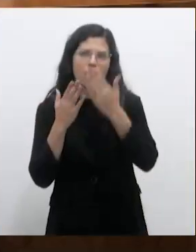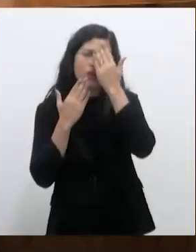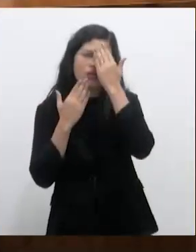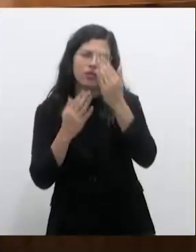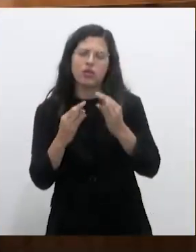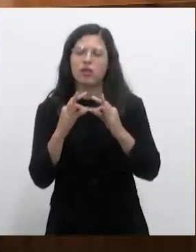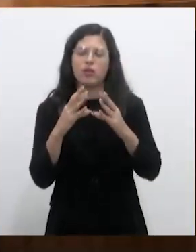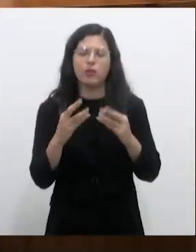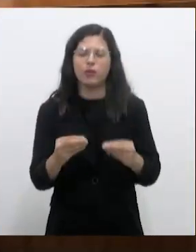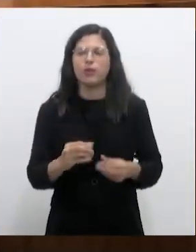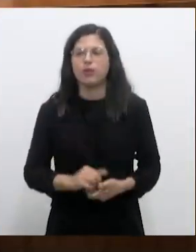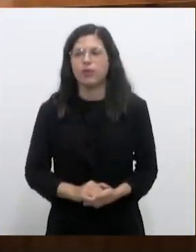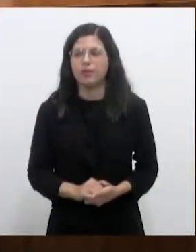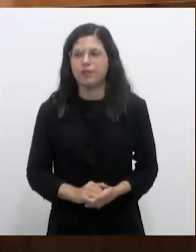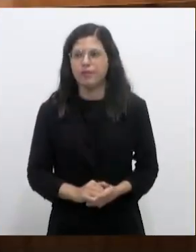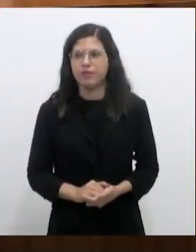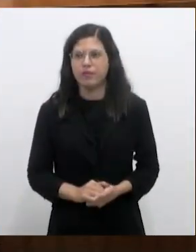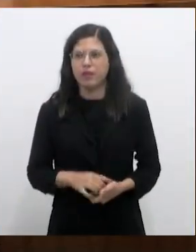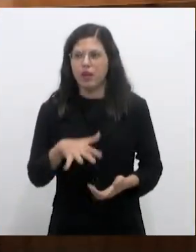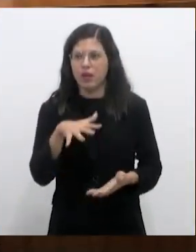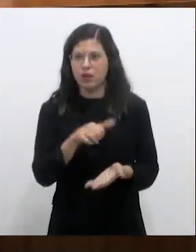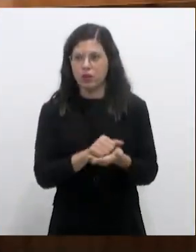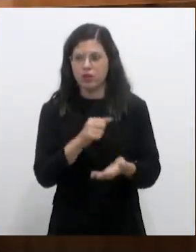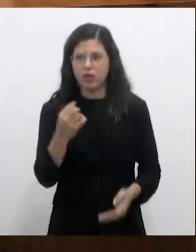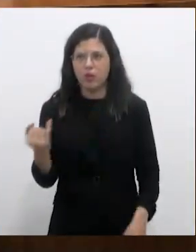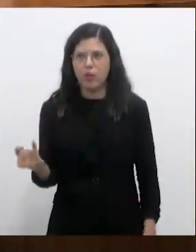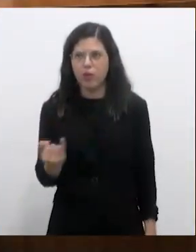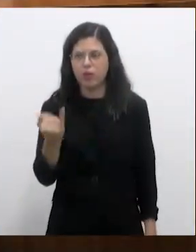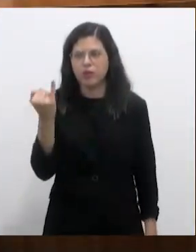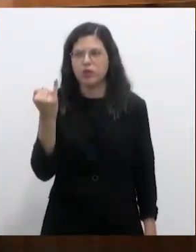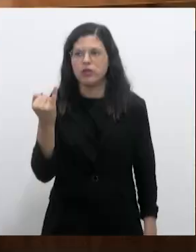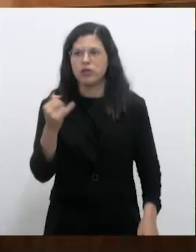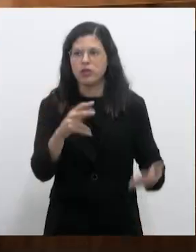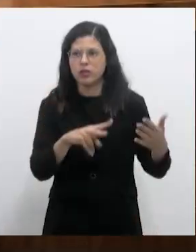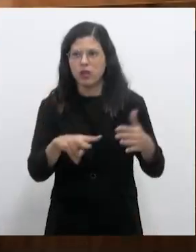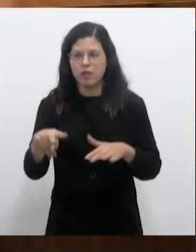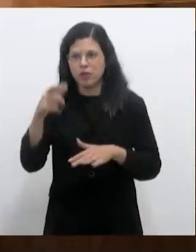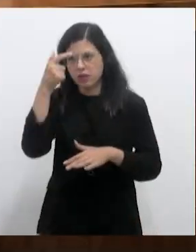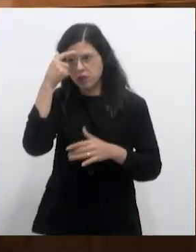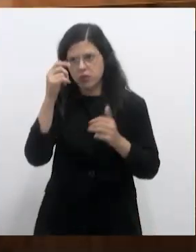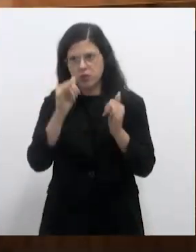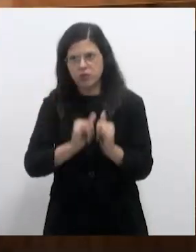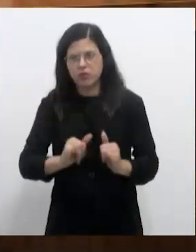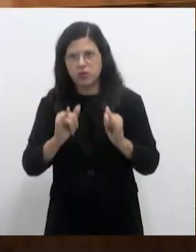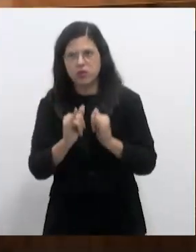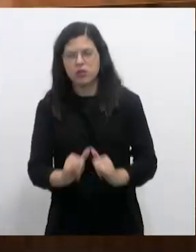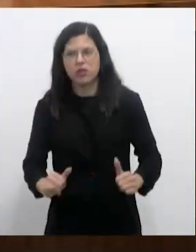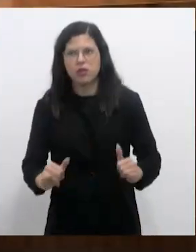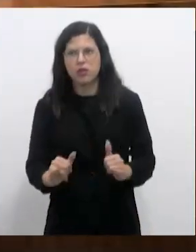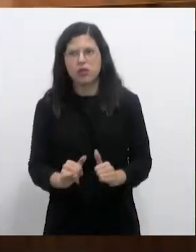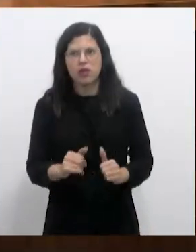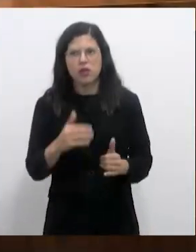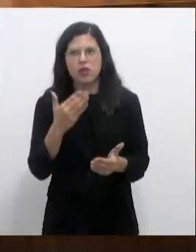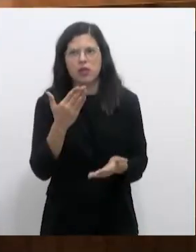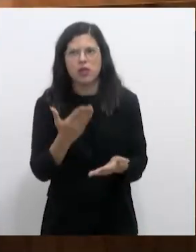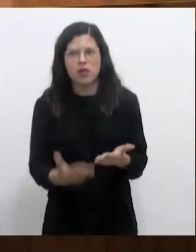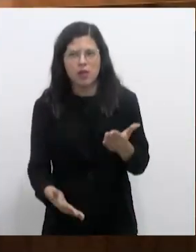todos e registrar a importância dessa semana de conscientização e sensibilização da